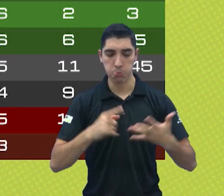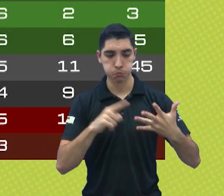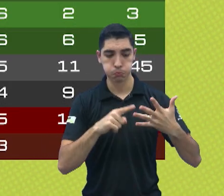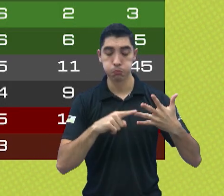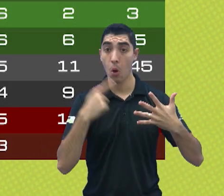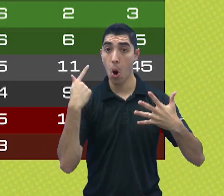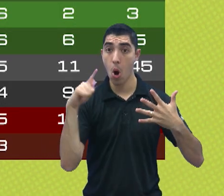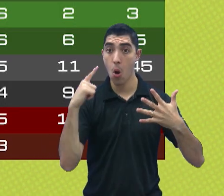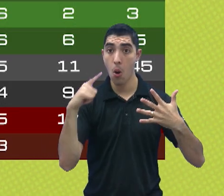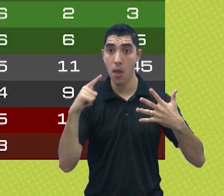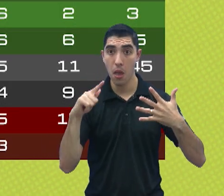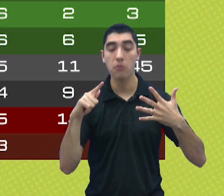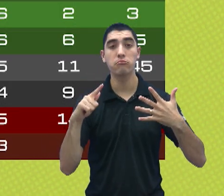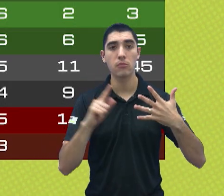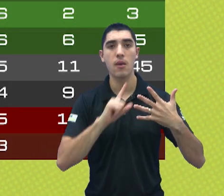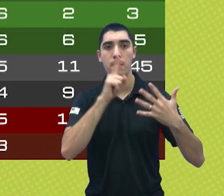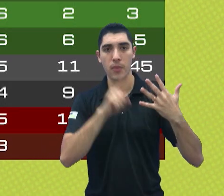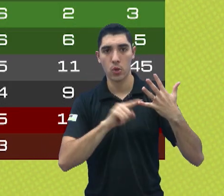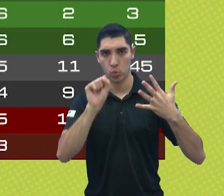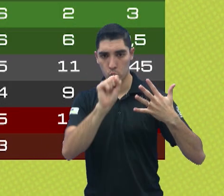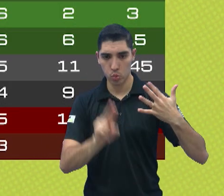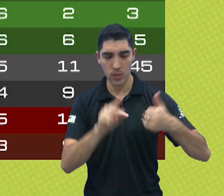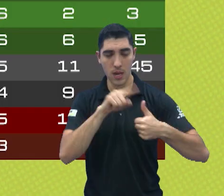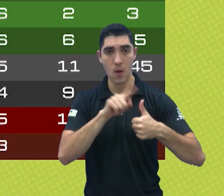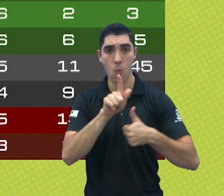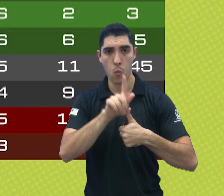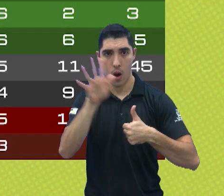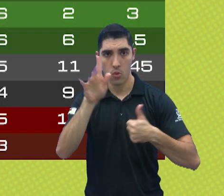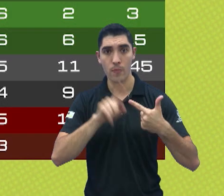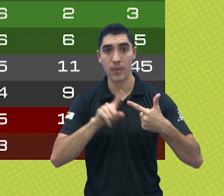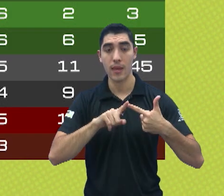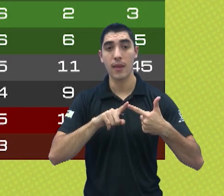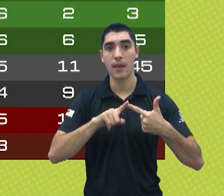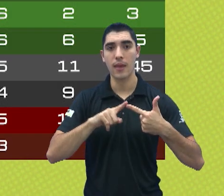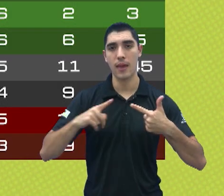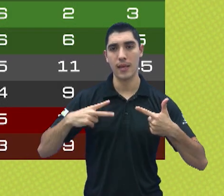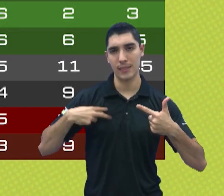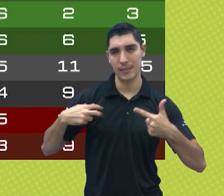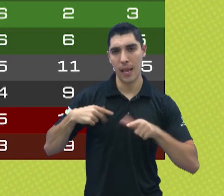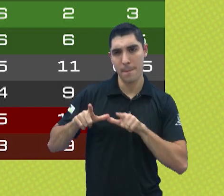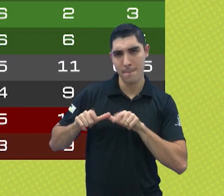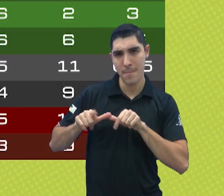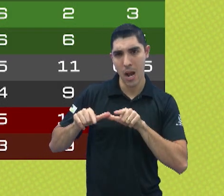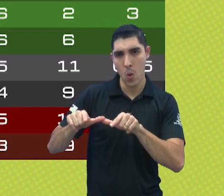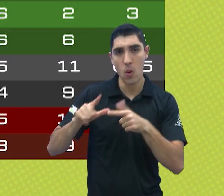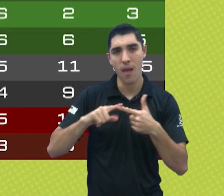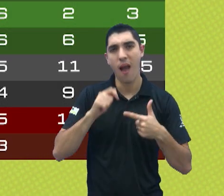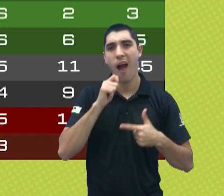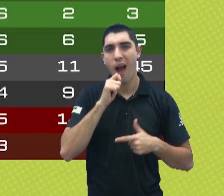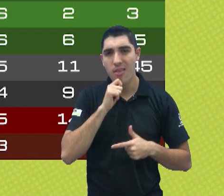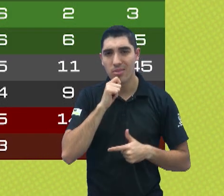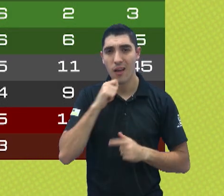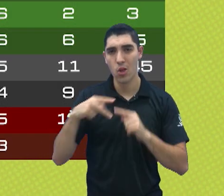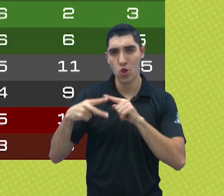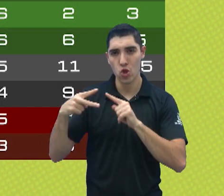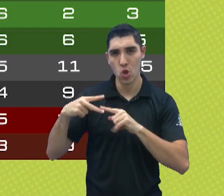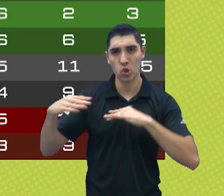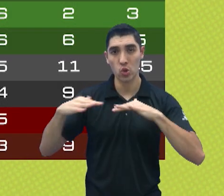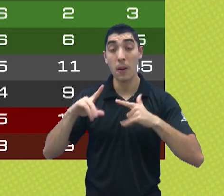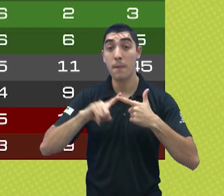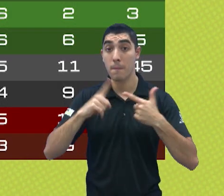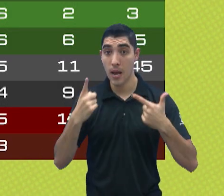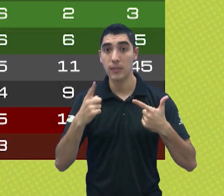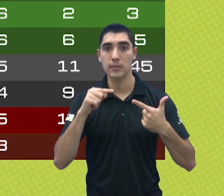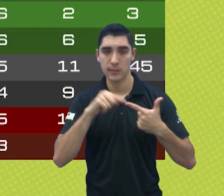4ª posição, depois Suzano, Guarulhos, SESI Bauru. Tudo bem que o SESI tem apenas 2 jogos, mas aparece na 7ª